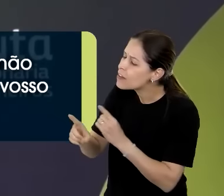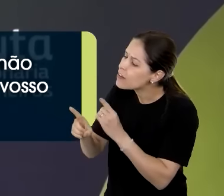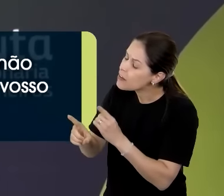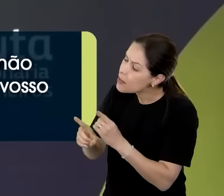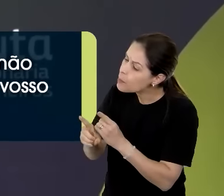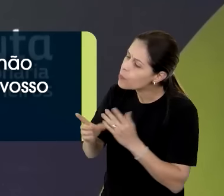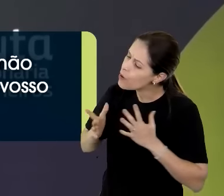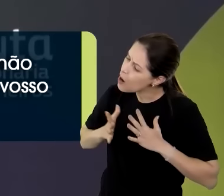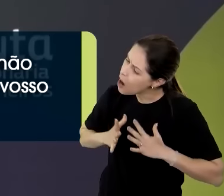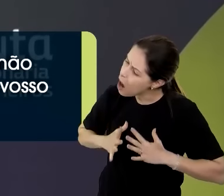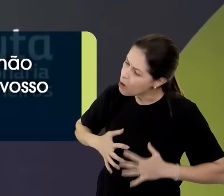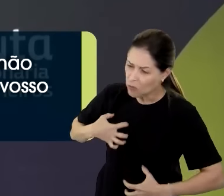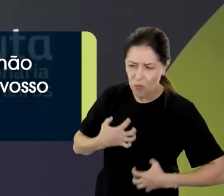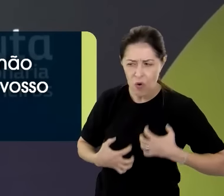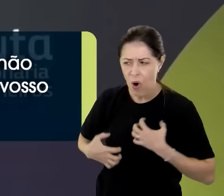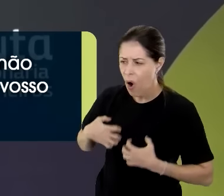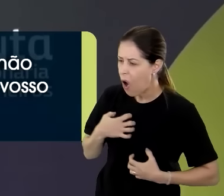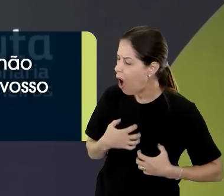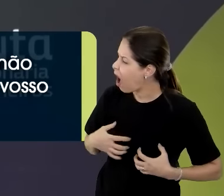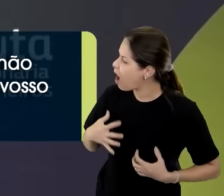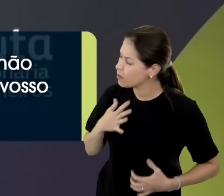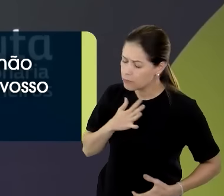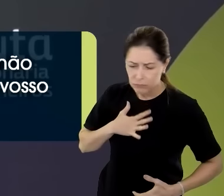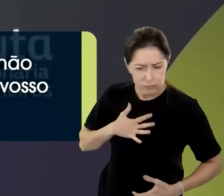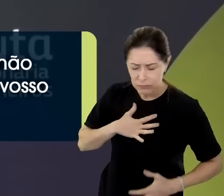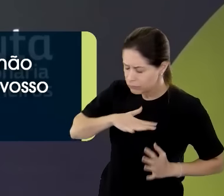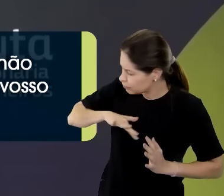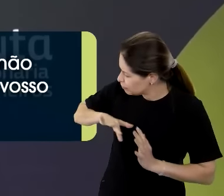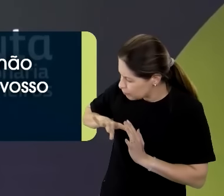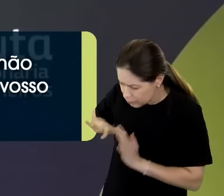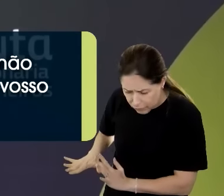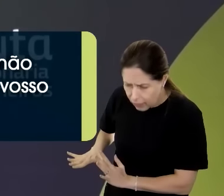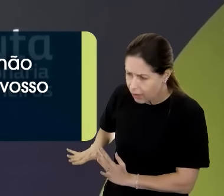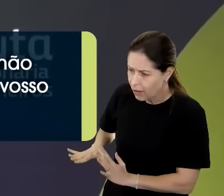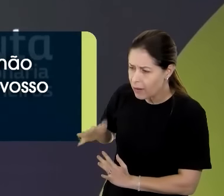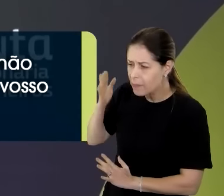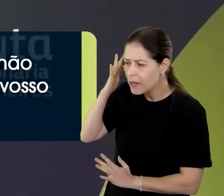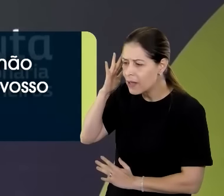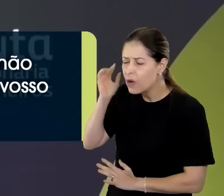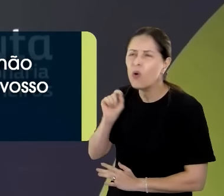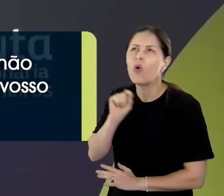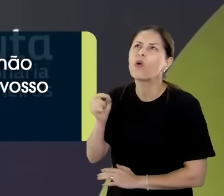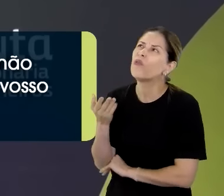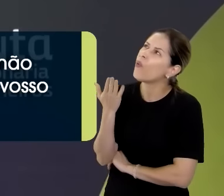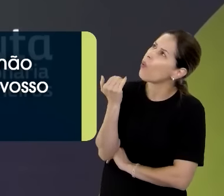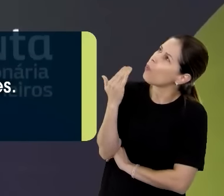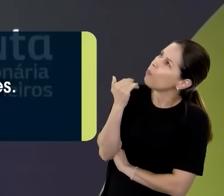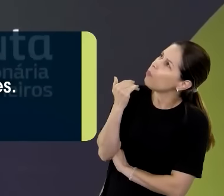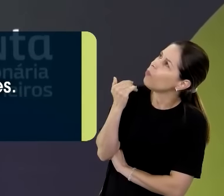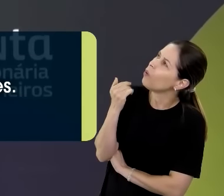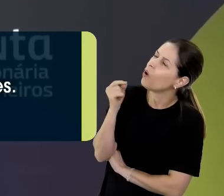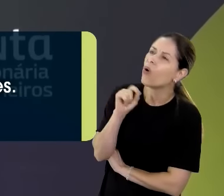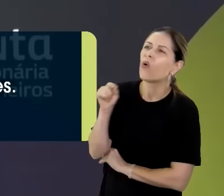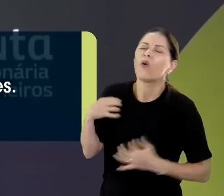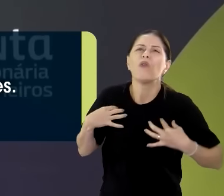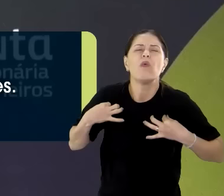pela vossa vida, quanto ao que haveis de comer, nem pelo vosso corpo, quanto ao que haveis de